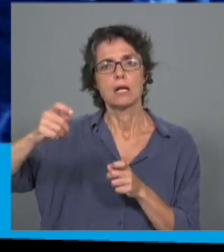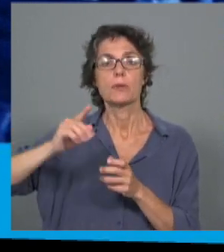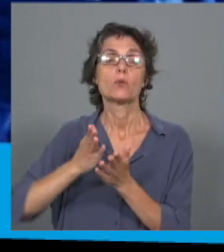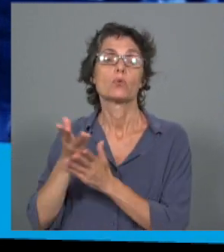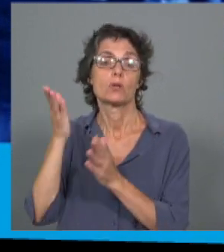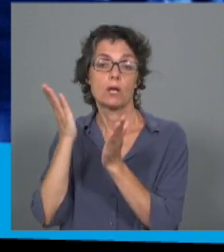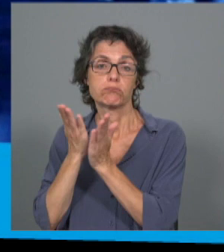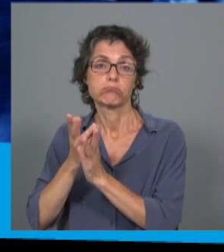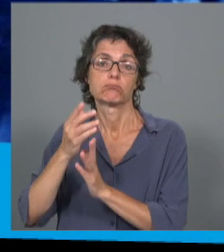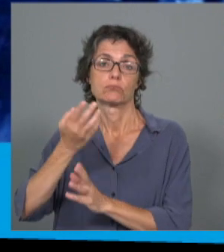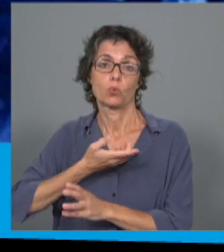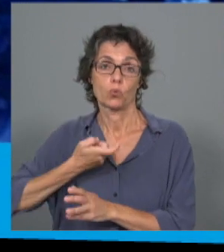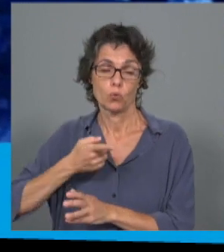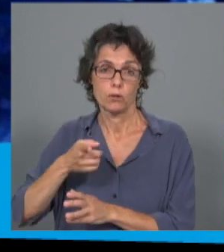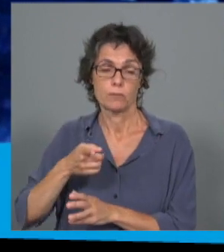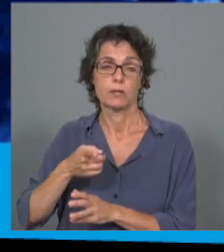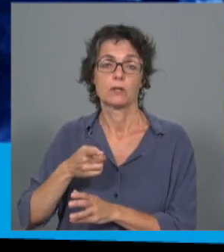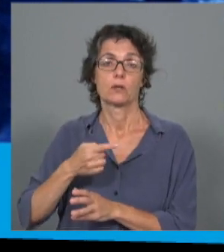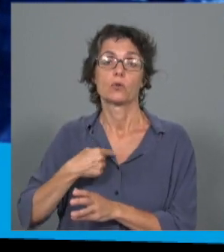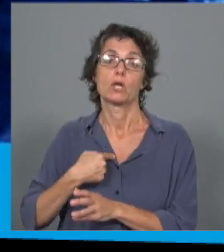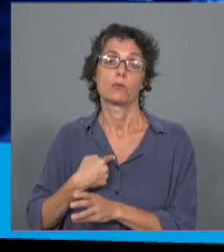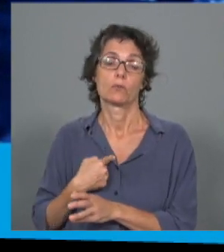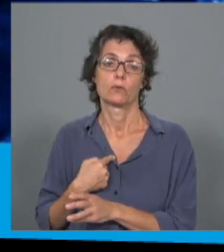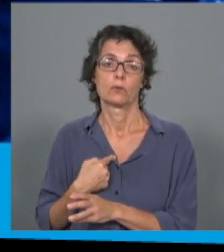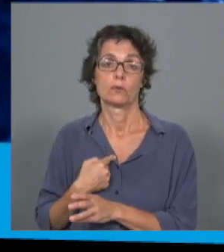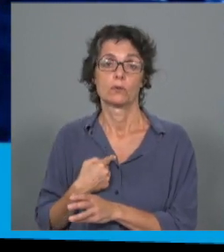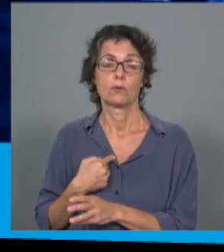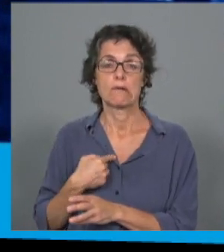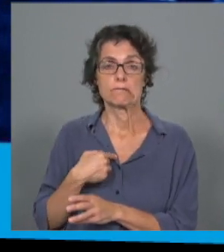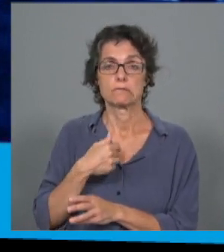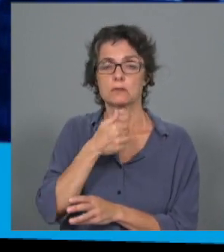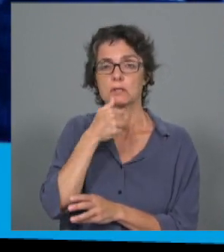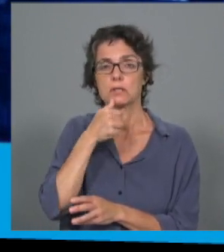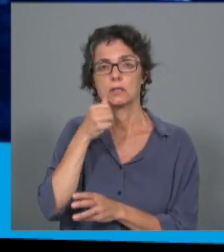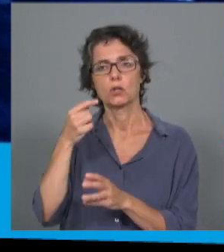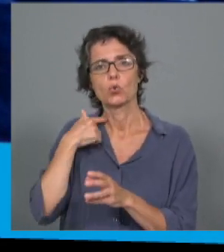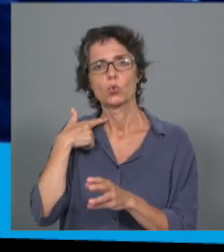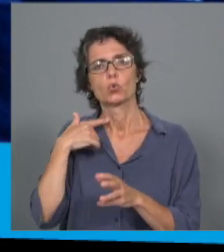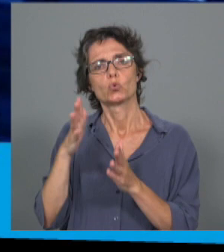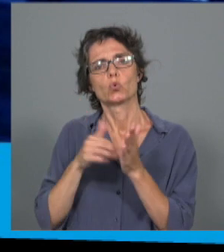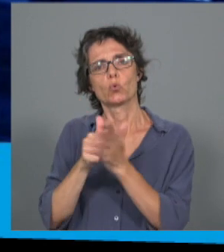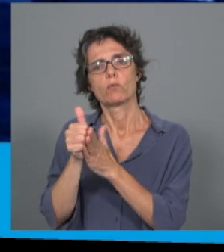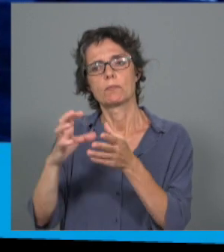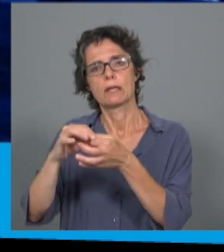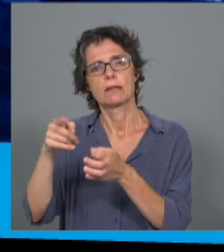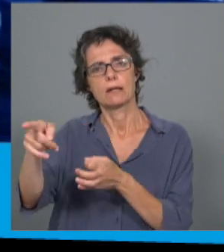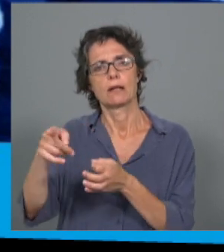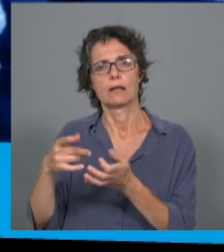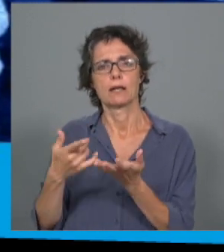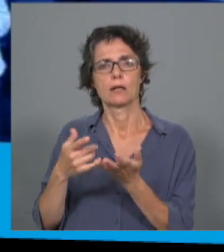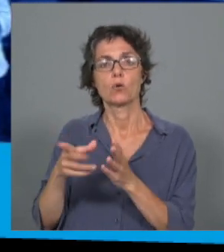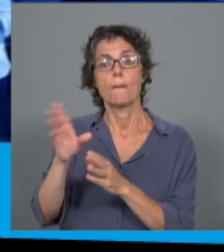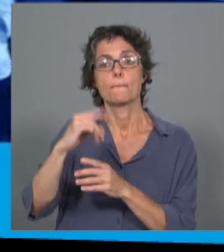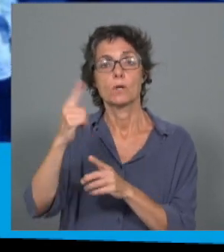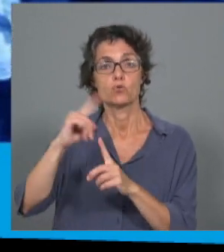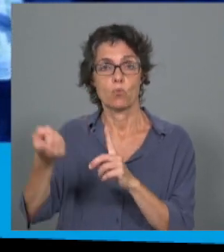doutoramento. No meu caso, geralmente os cursos ligados à Sagrada Escritura demoram mais tempo, porque têm um ano